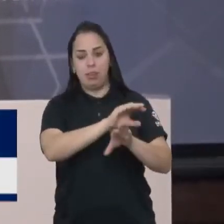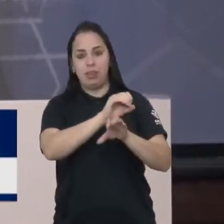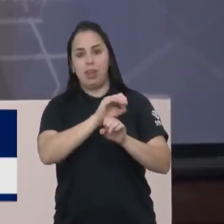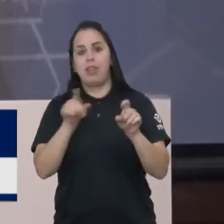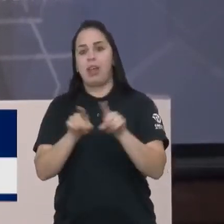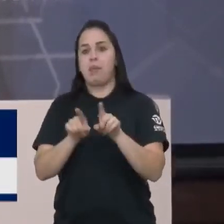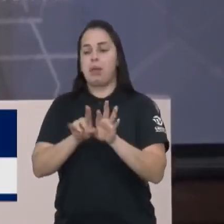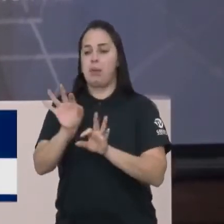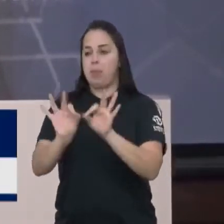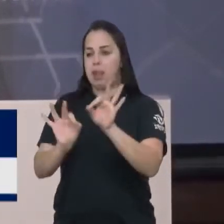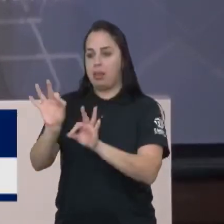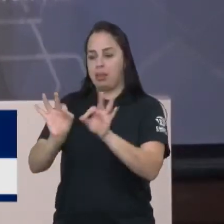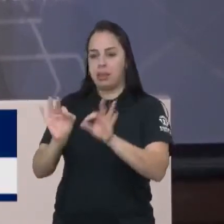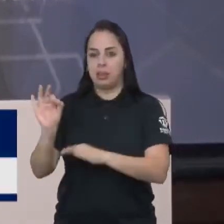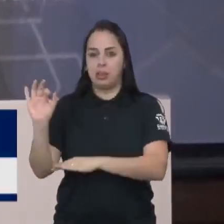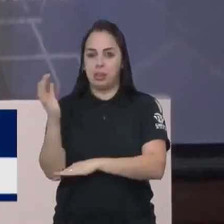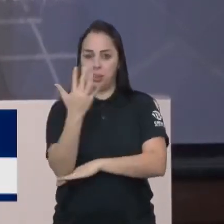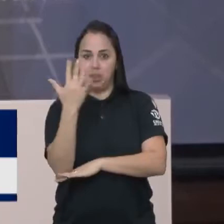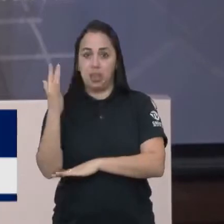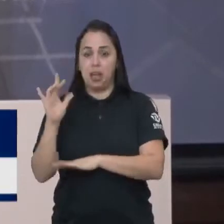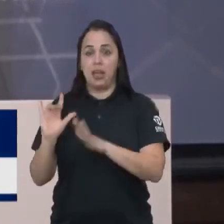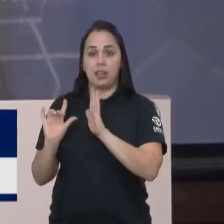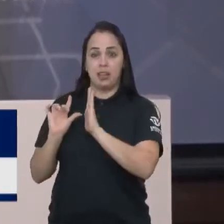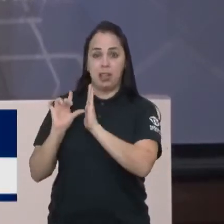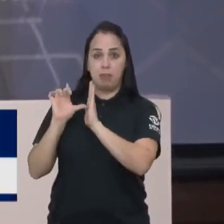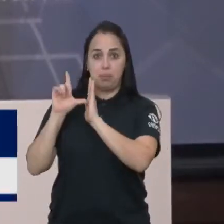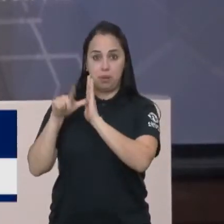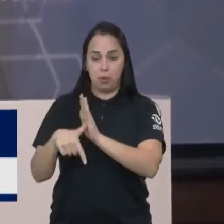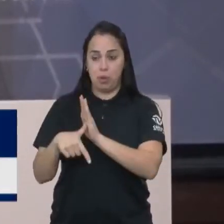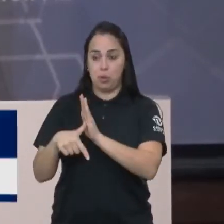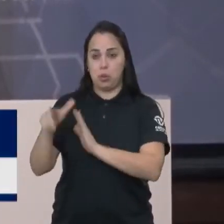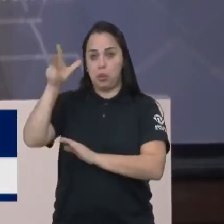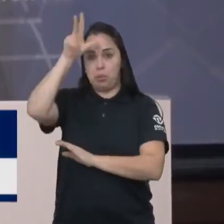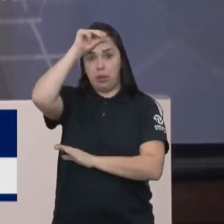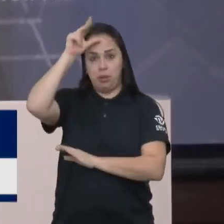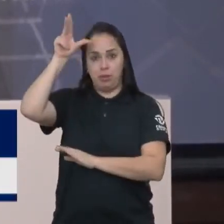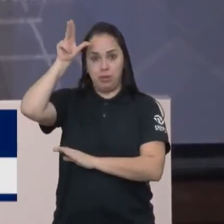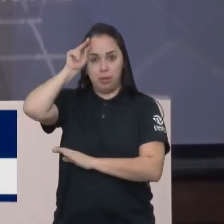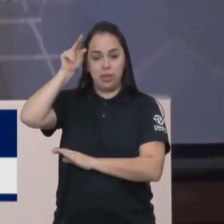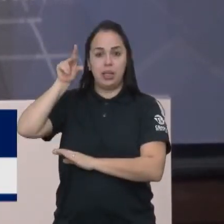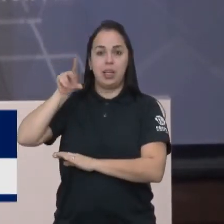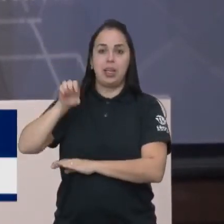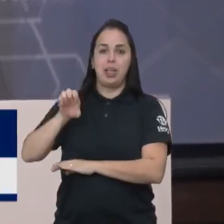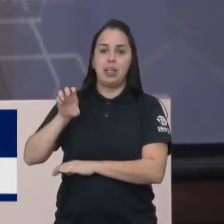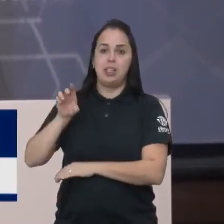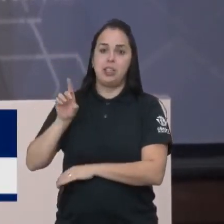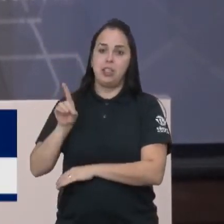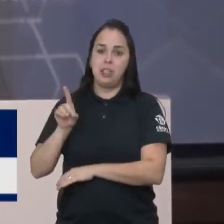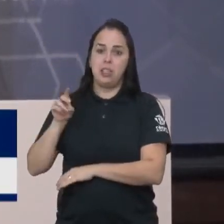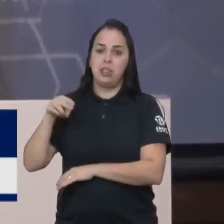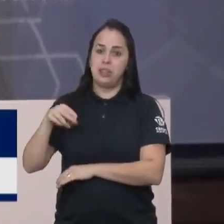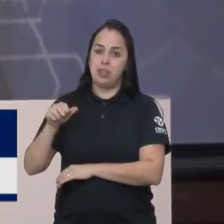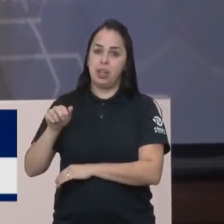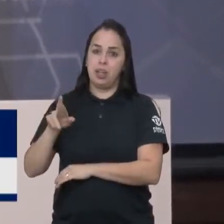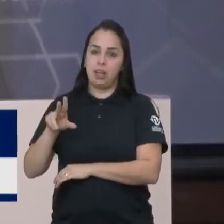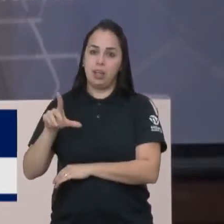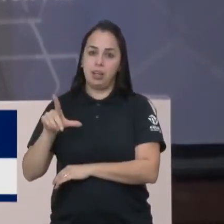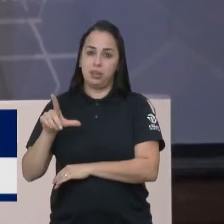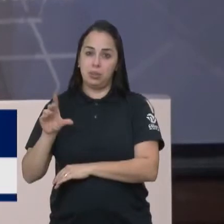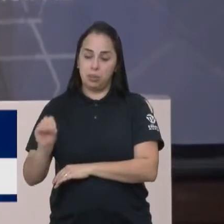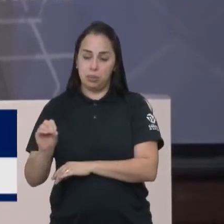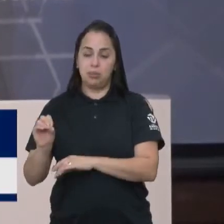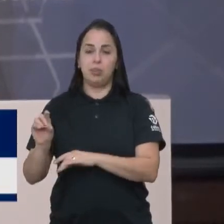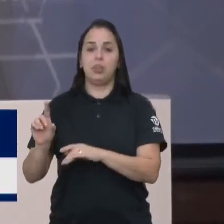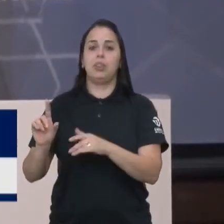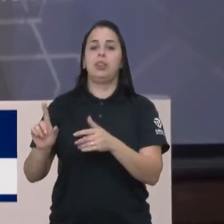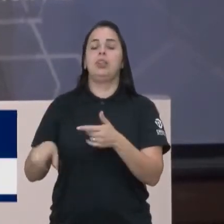planejamento urbanístico. Na sequência, veio também prefeito nomeado Ednardo José de Paula Santos, quando trabalhei com